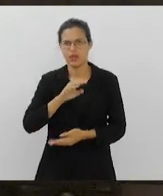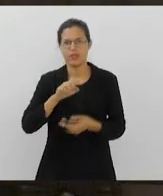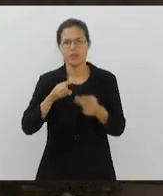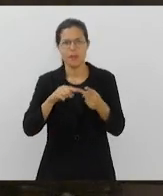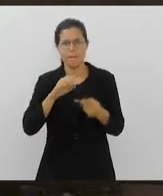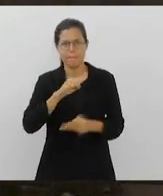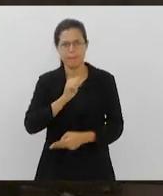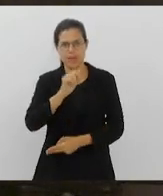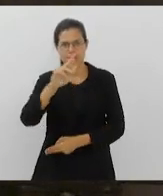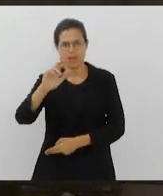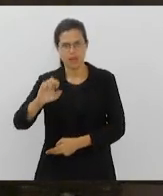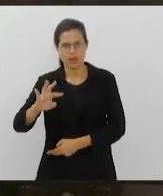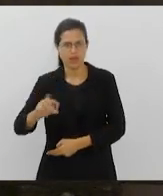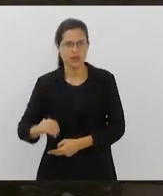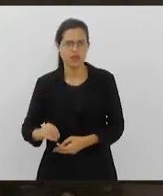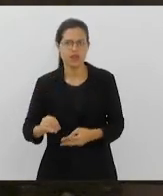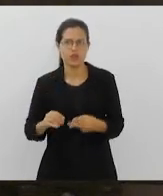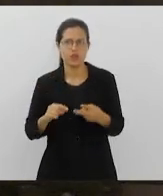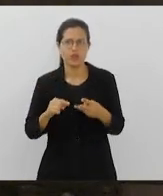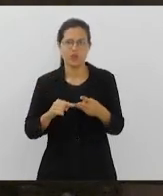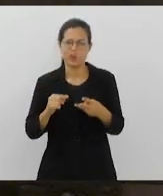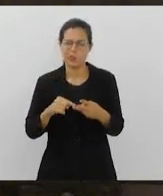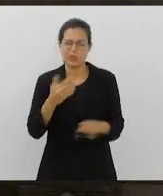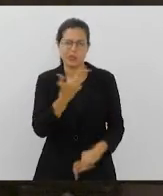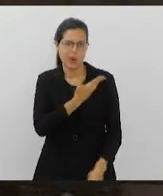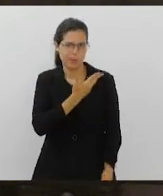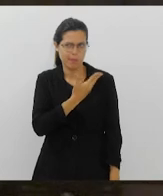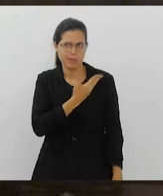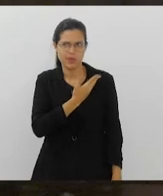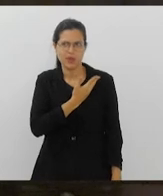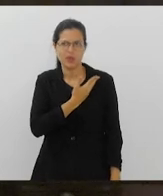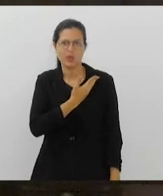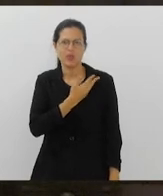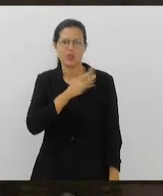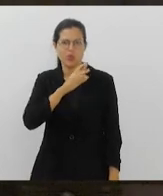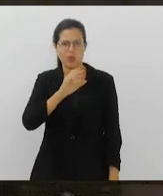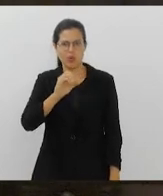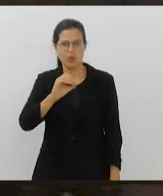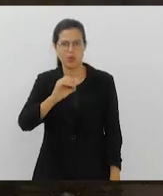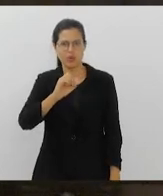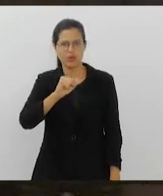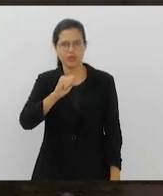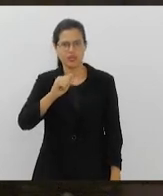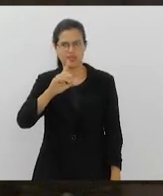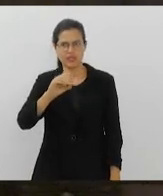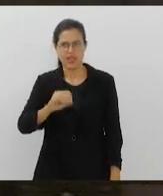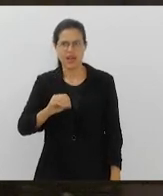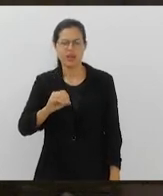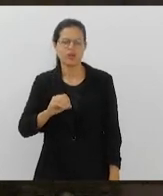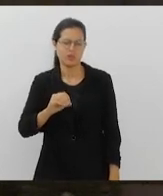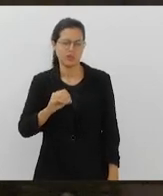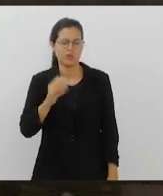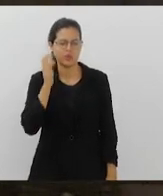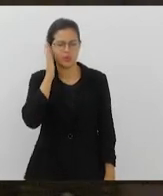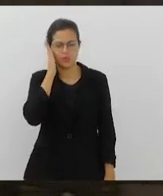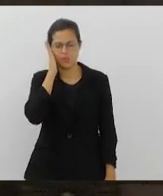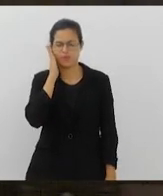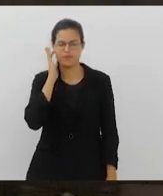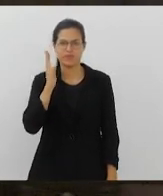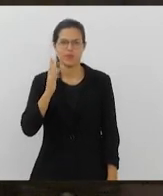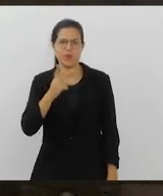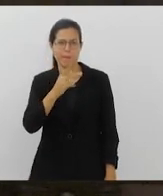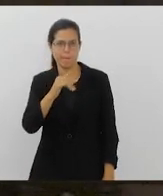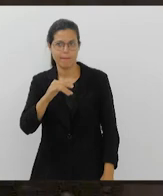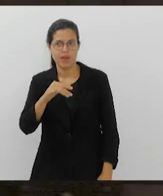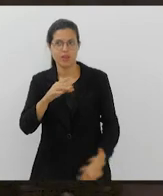Mestre Rosado, eu sou amigo, um dos meus melhores amigos é o Sérgio Rosado, filho da tia Naide Rosado, e o pai dele, doutor Sérgio,